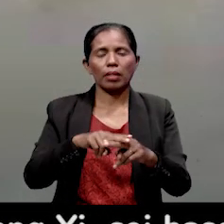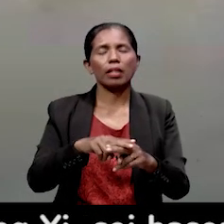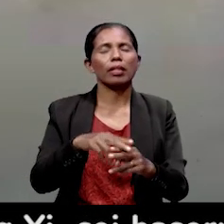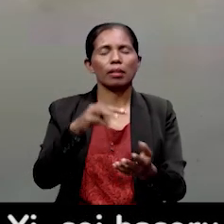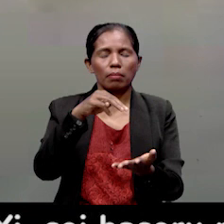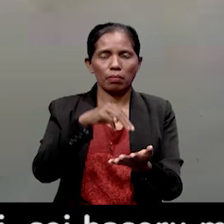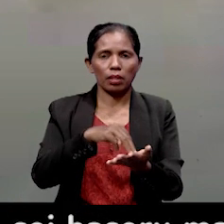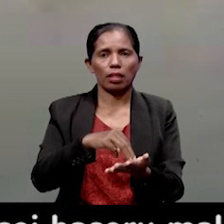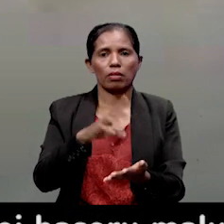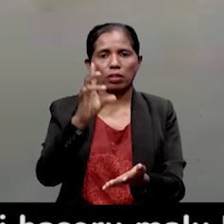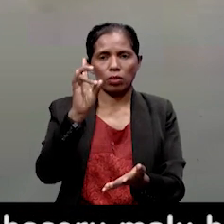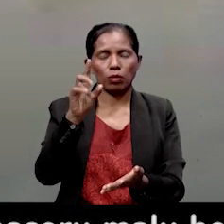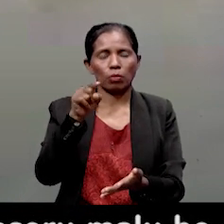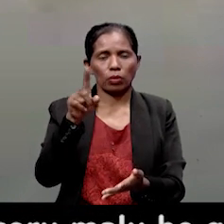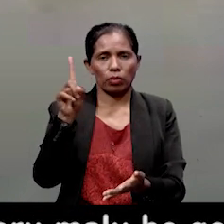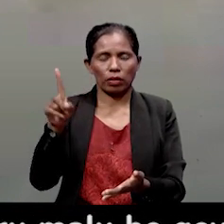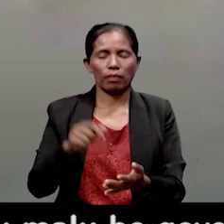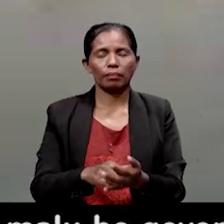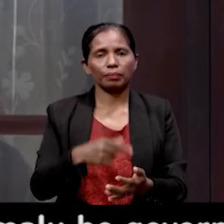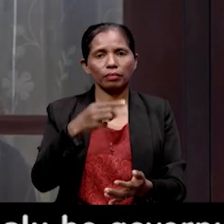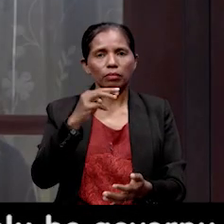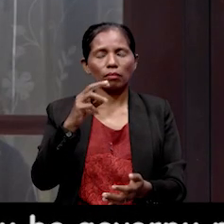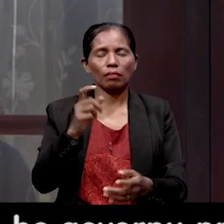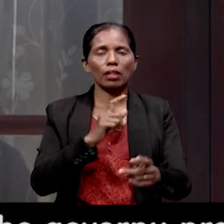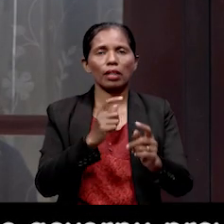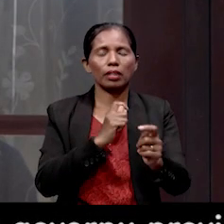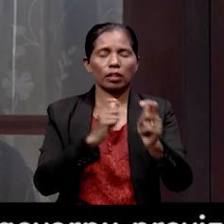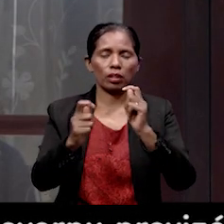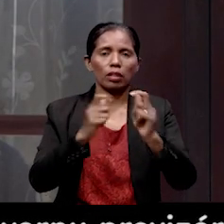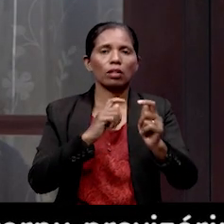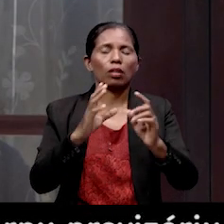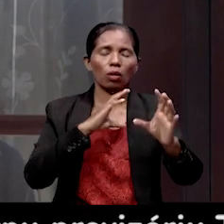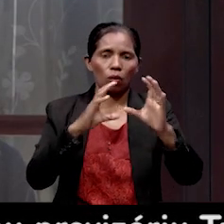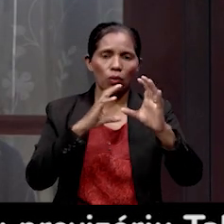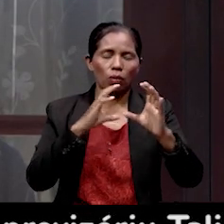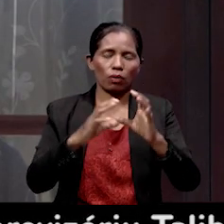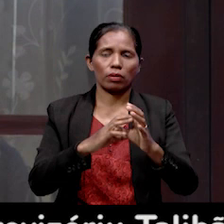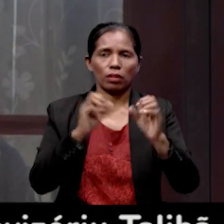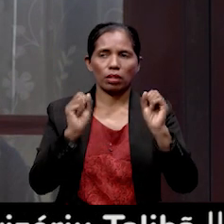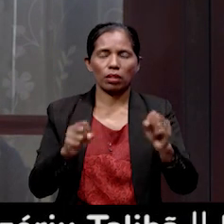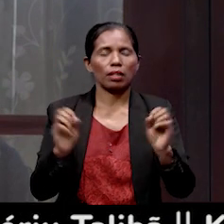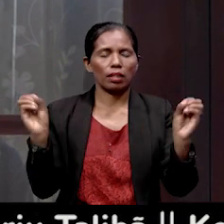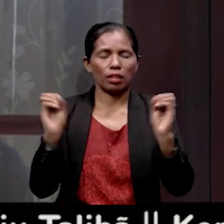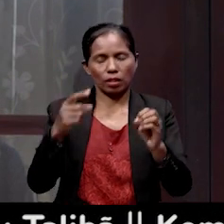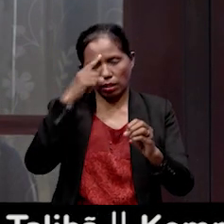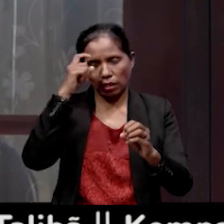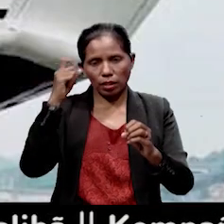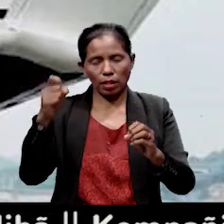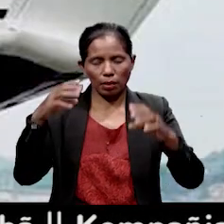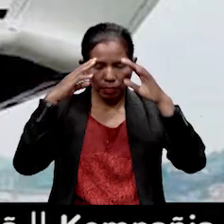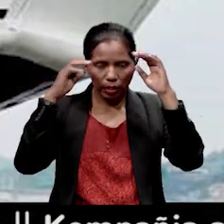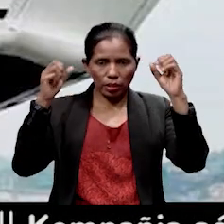ponto ida. Liga o assunto na ZMN tenta ato confirma o presidente Aportil, mas bela consegue tamba presidente